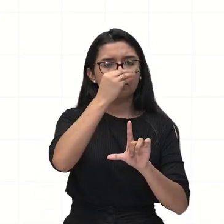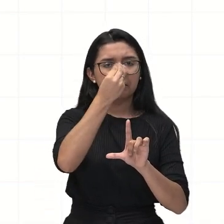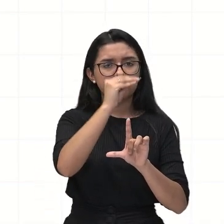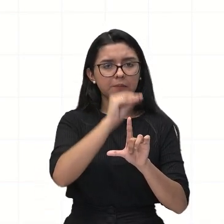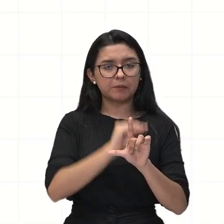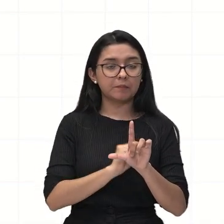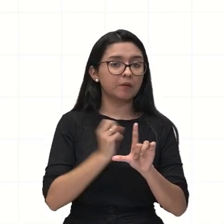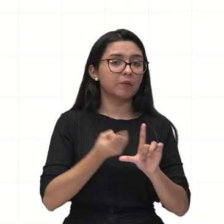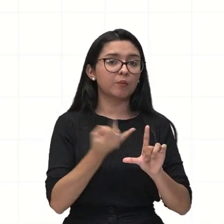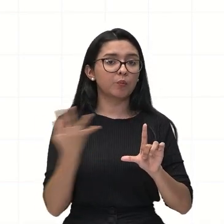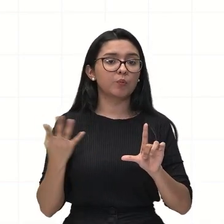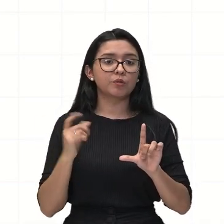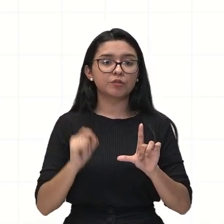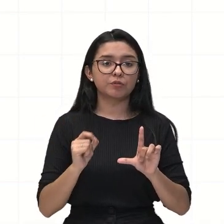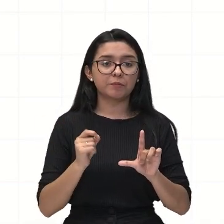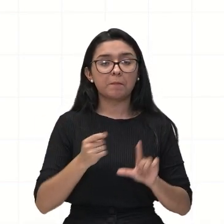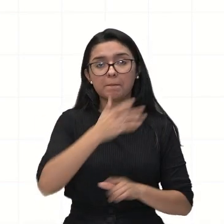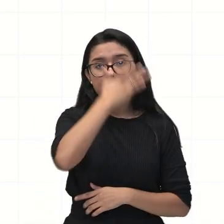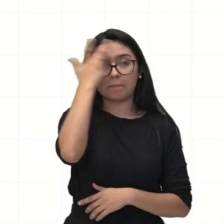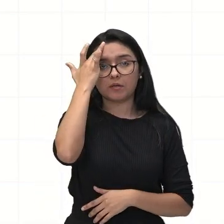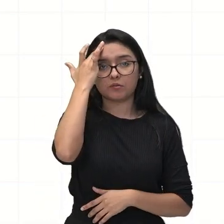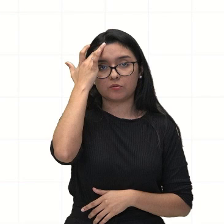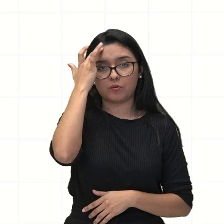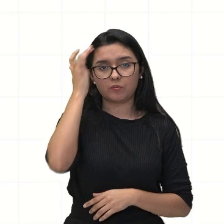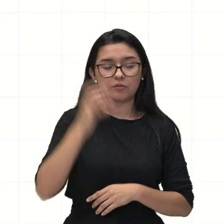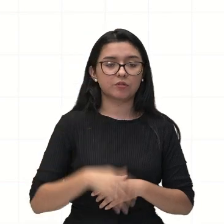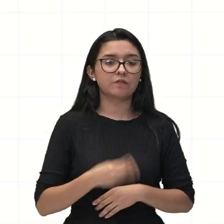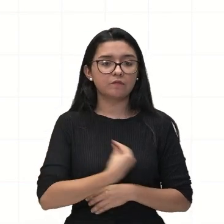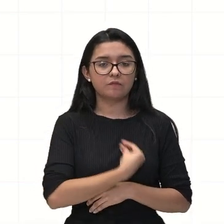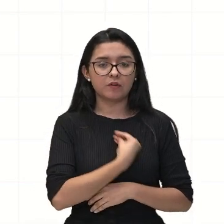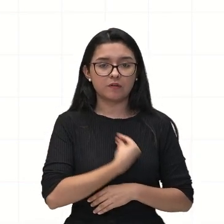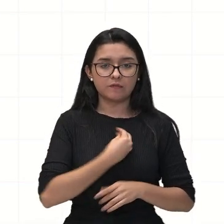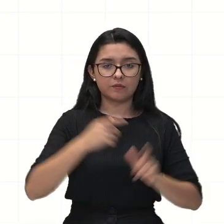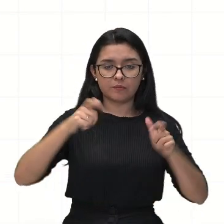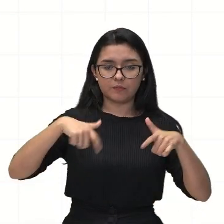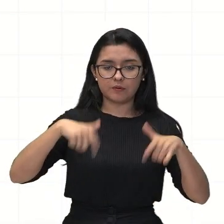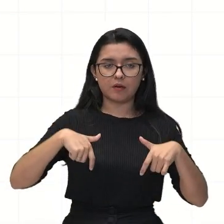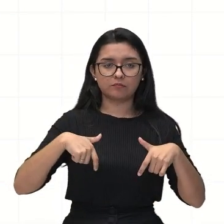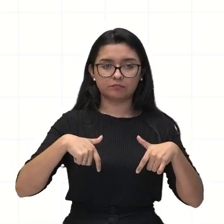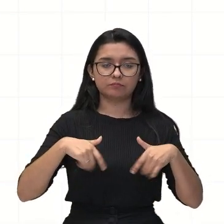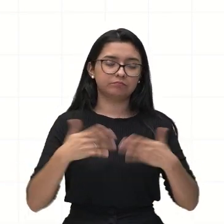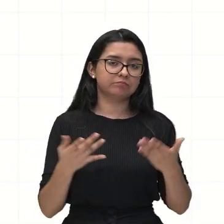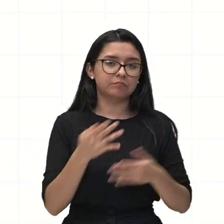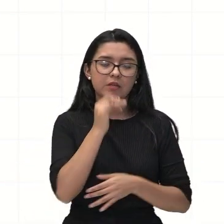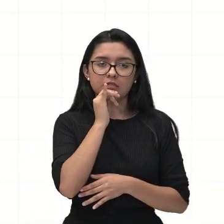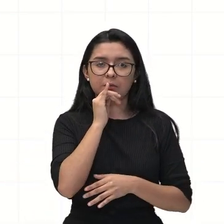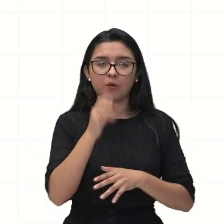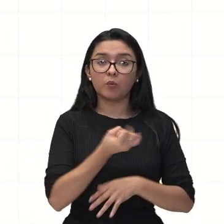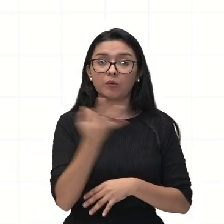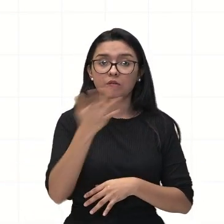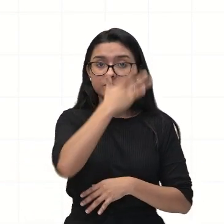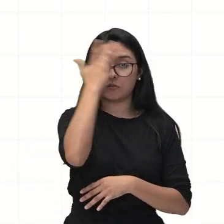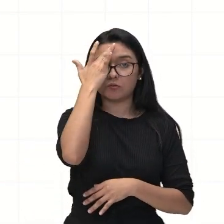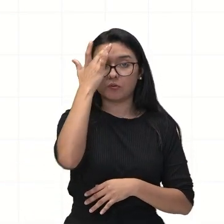A quantidade de habitantes por quilômetro quadrado, né? Ou seja, quantas pessoas estavam